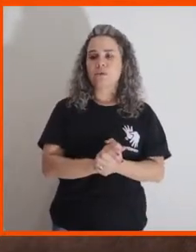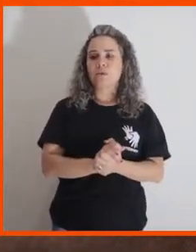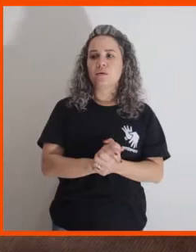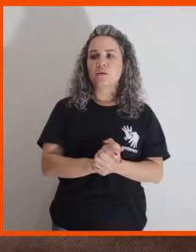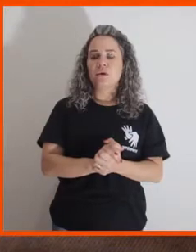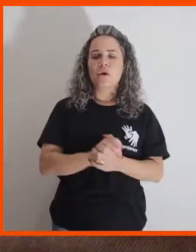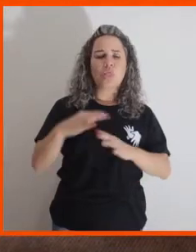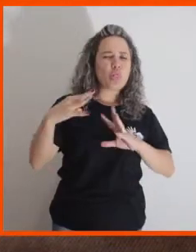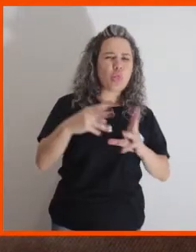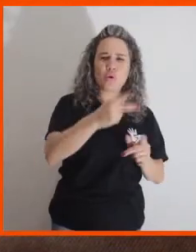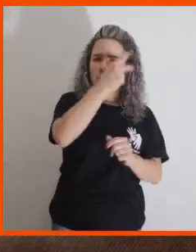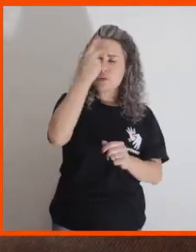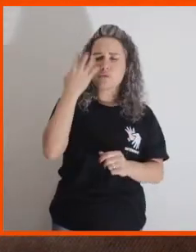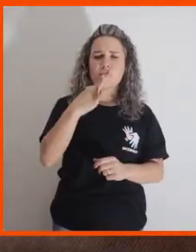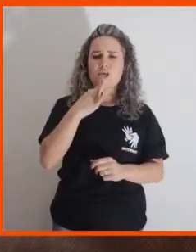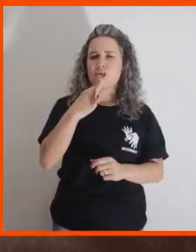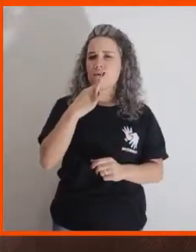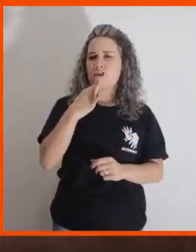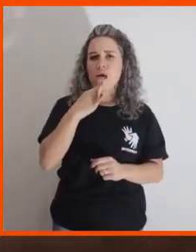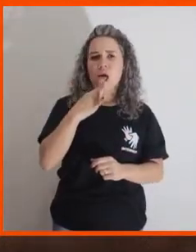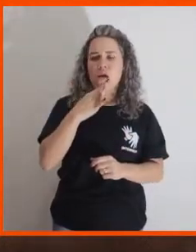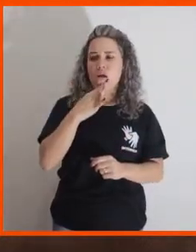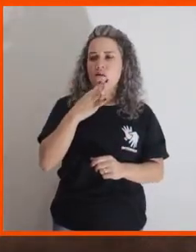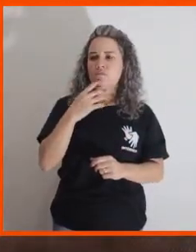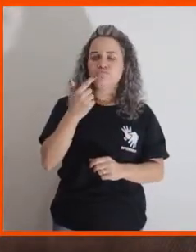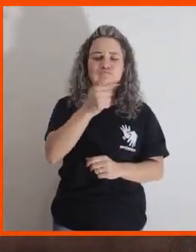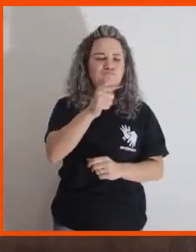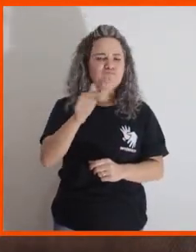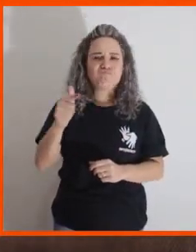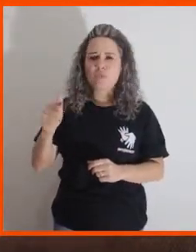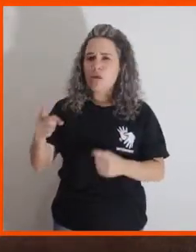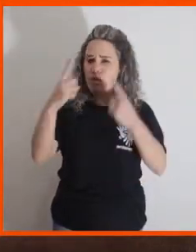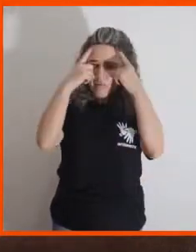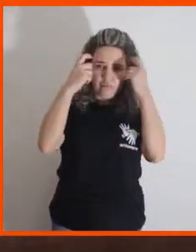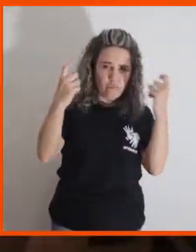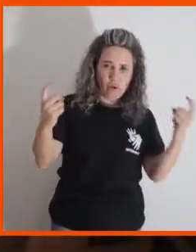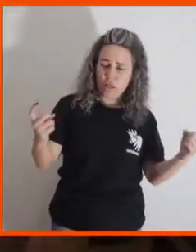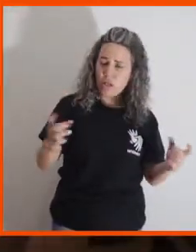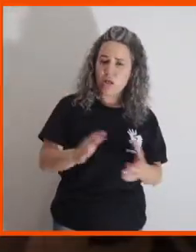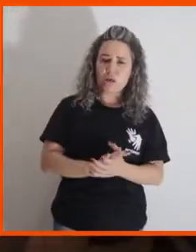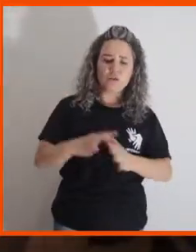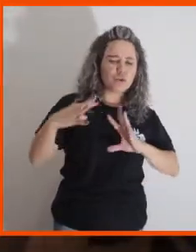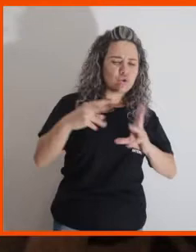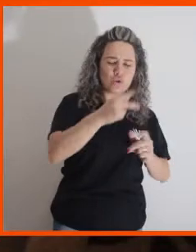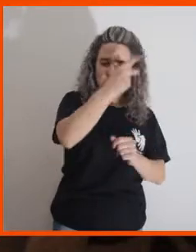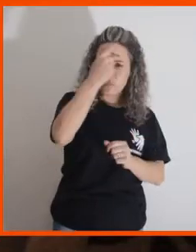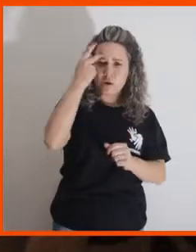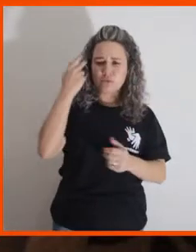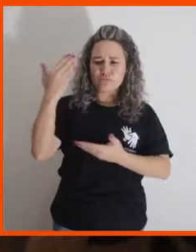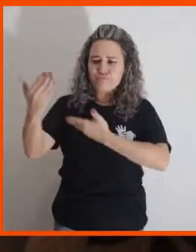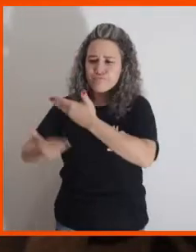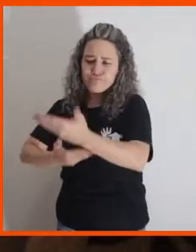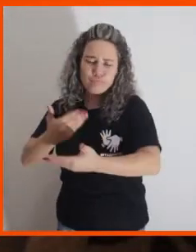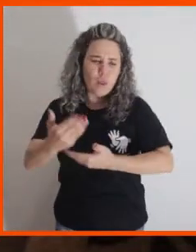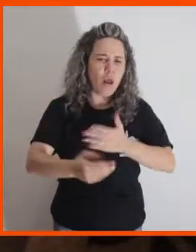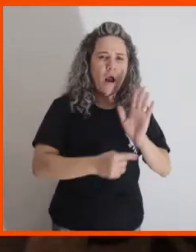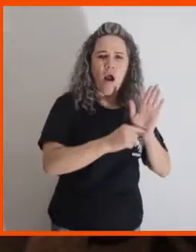poucos que não são parentes, todos são ligados, tem grupo sanguíneo ligado,